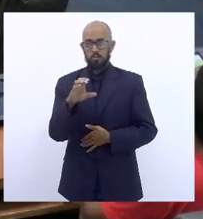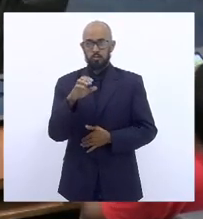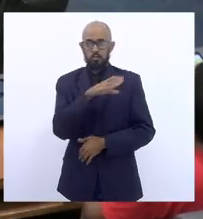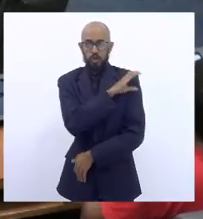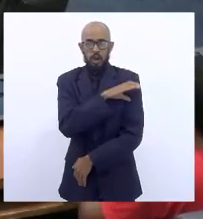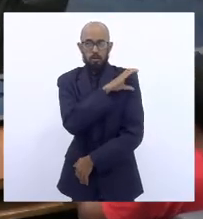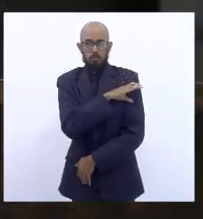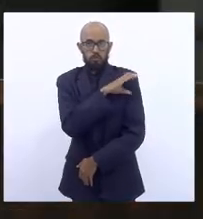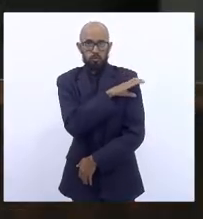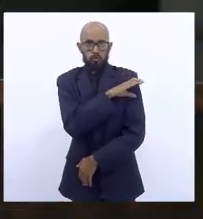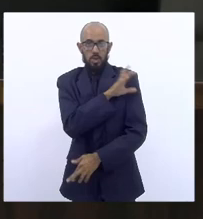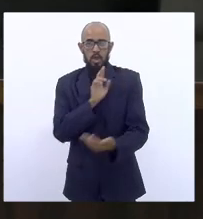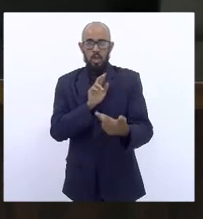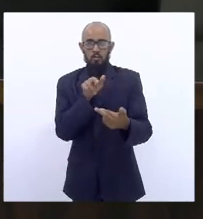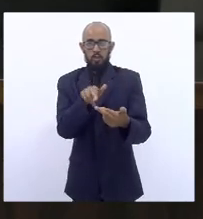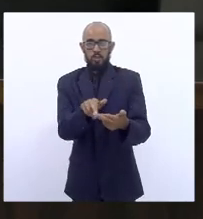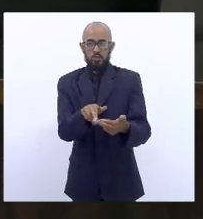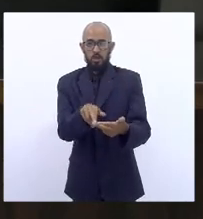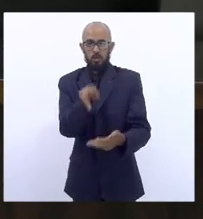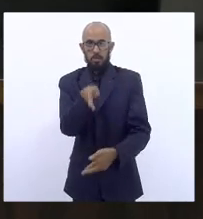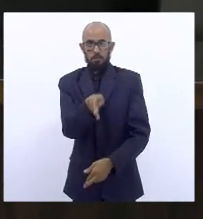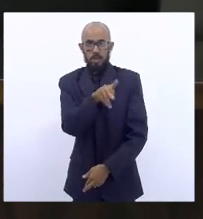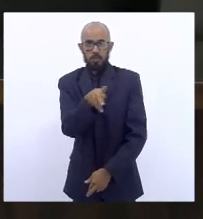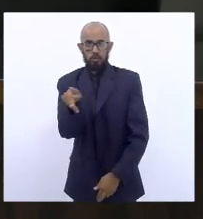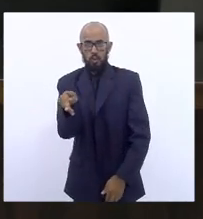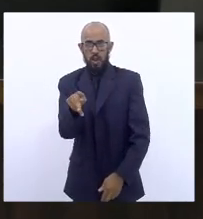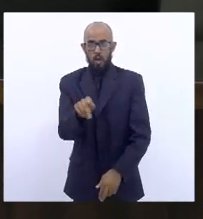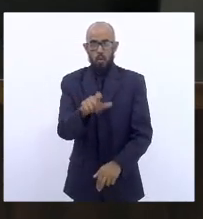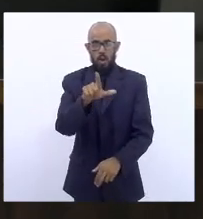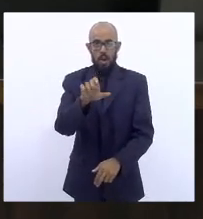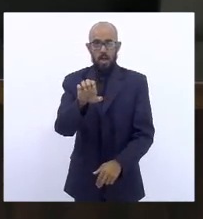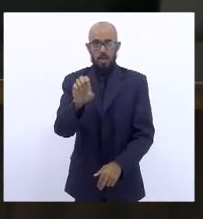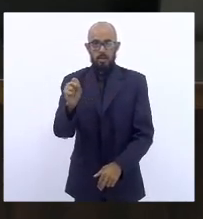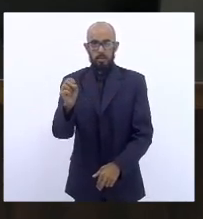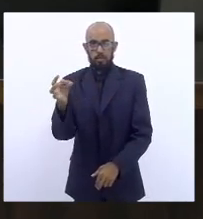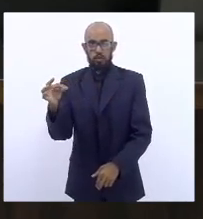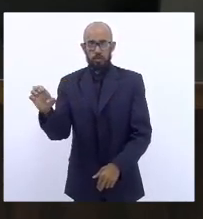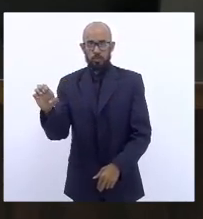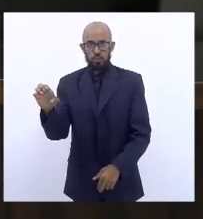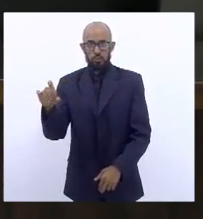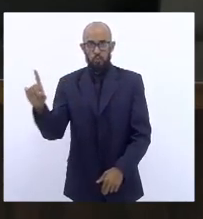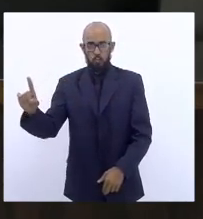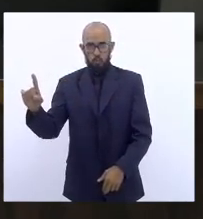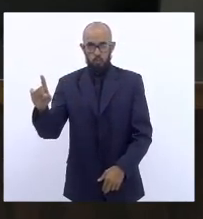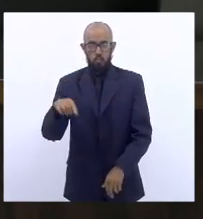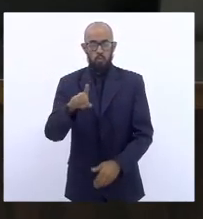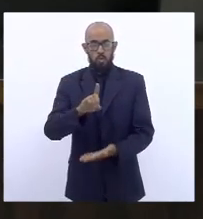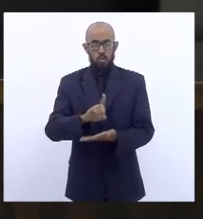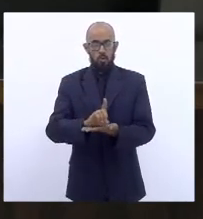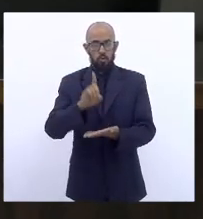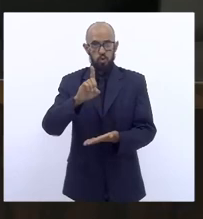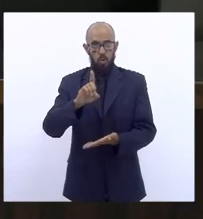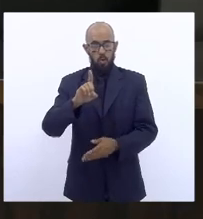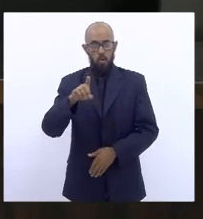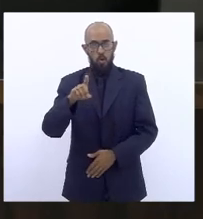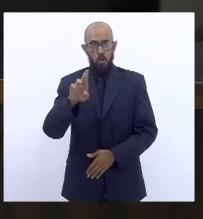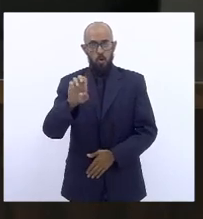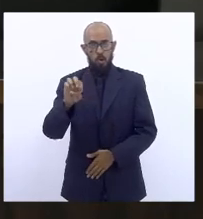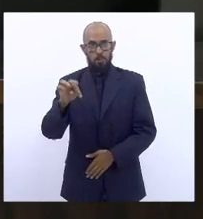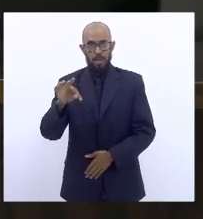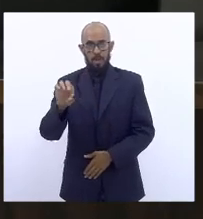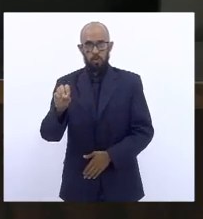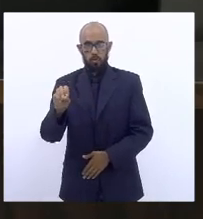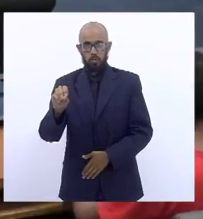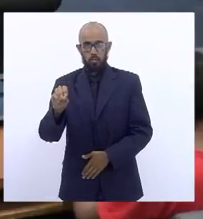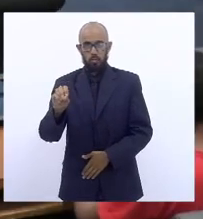e referencial da Pastoral da Cidadania do Regional Leste 1, nosso querido Dom Roberto, que